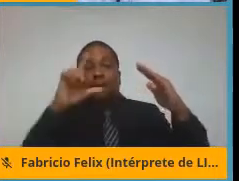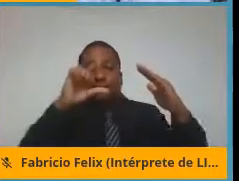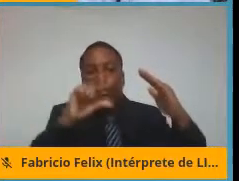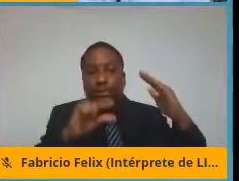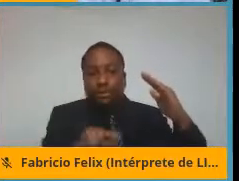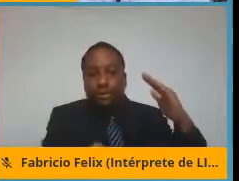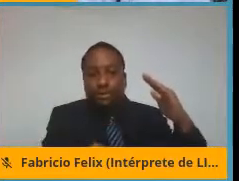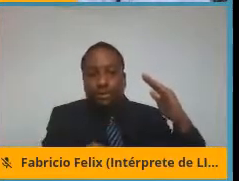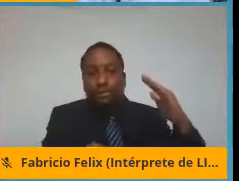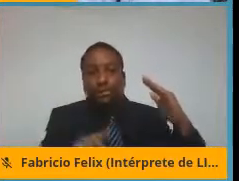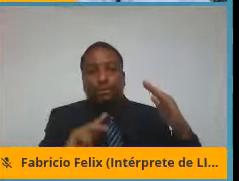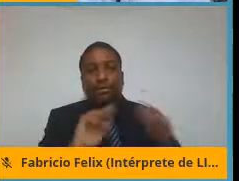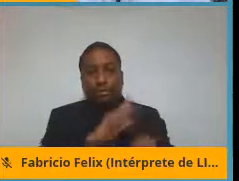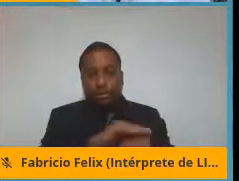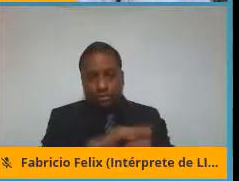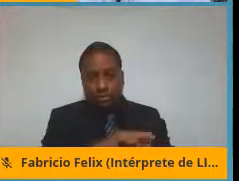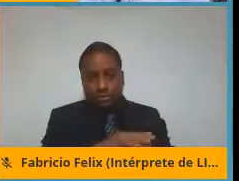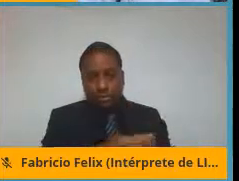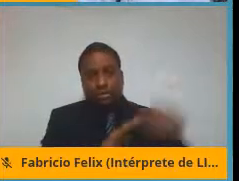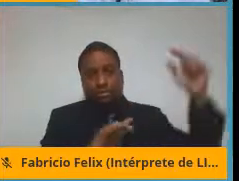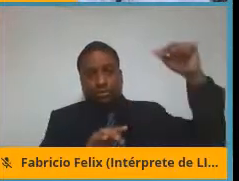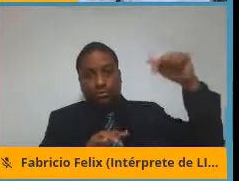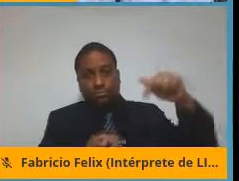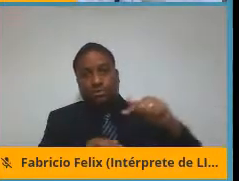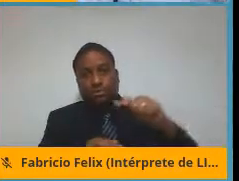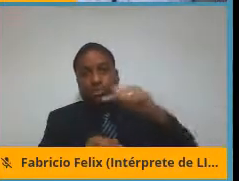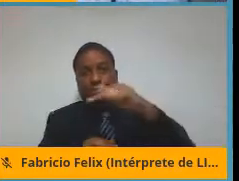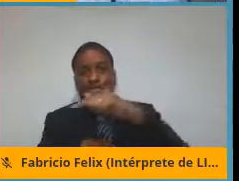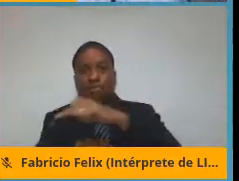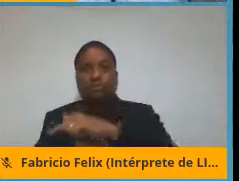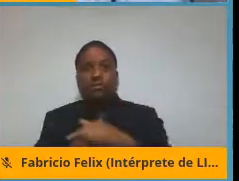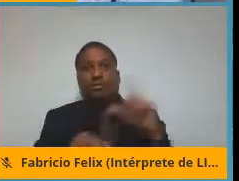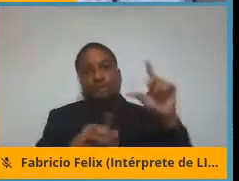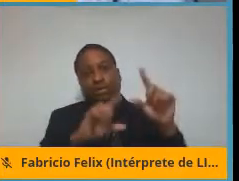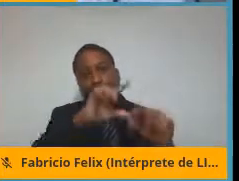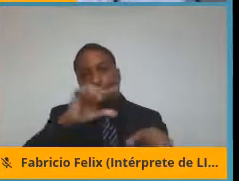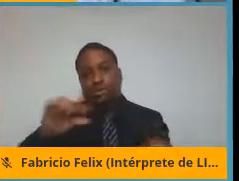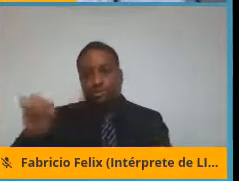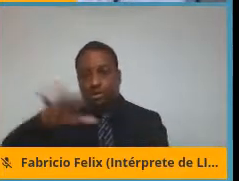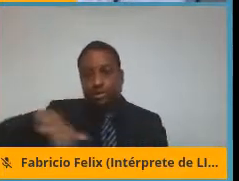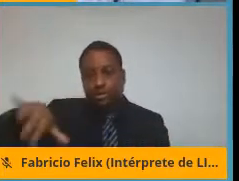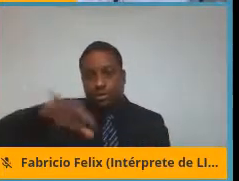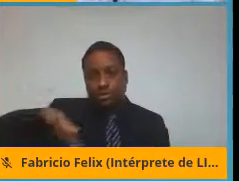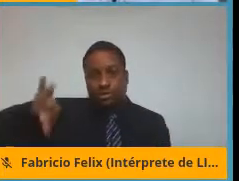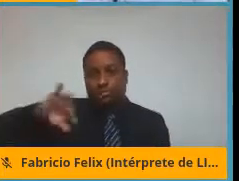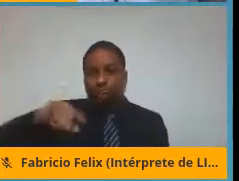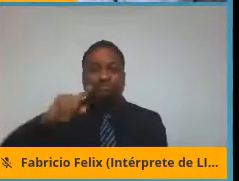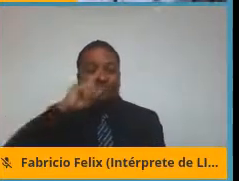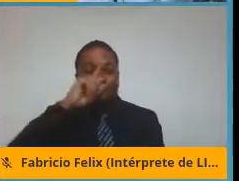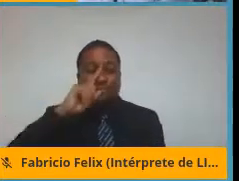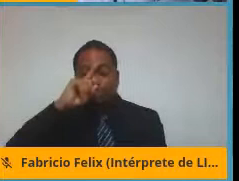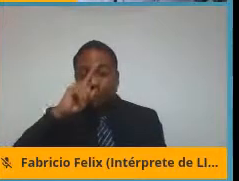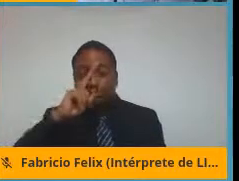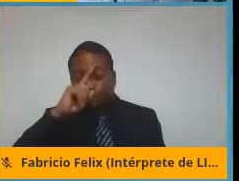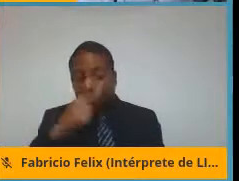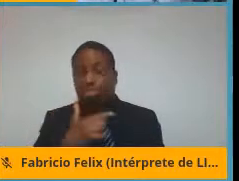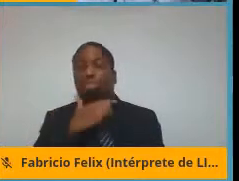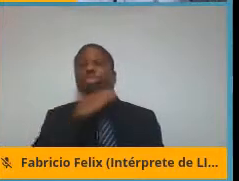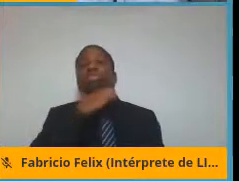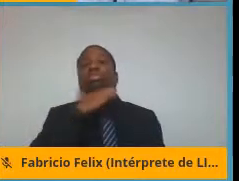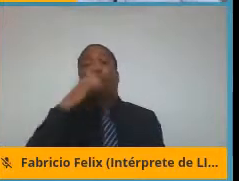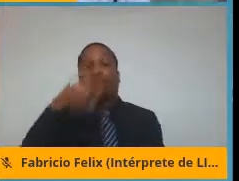foi evoluindo ao longo dessa curva, andando aqui para a direita, para regiões de alto risco, que é a vermelha, tá? Aí depois a gente